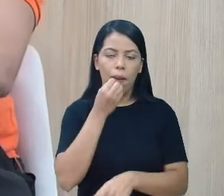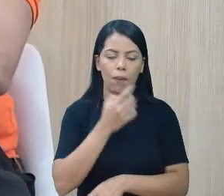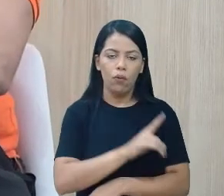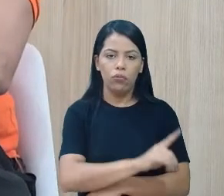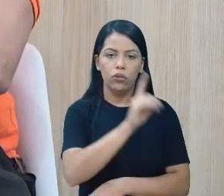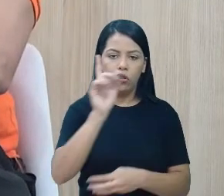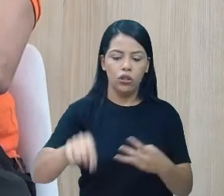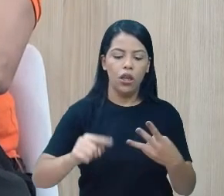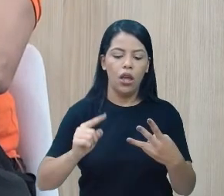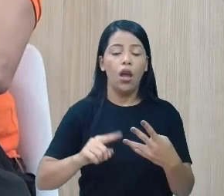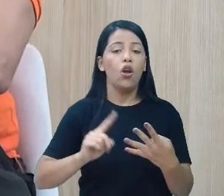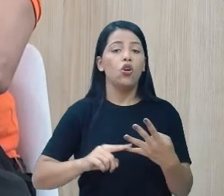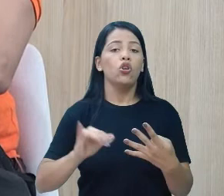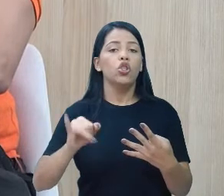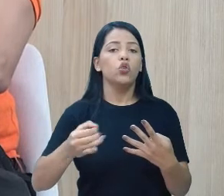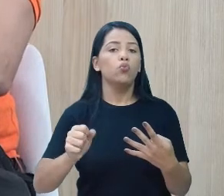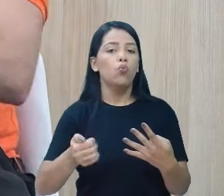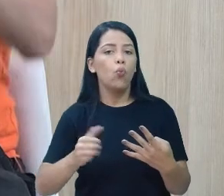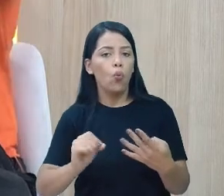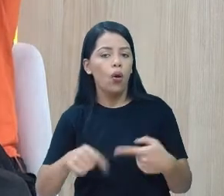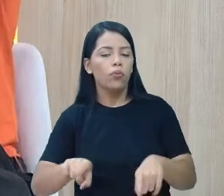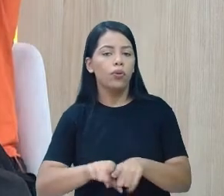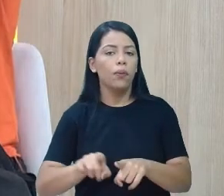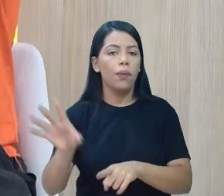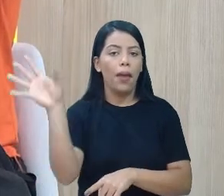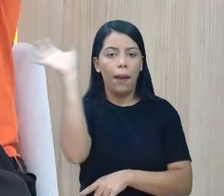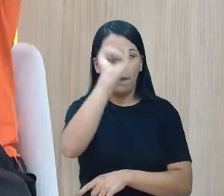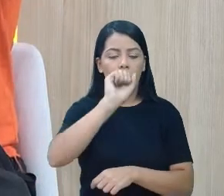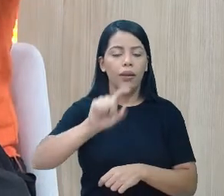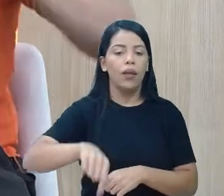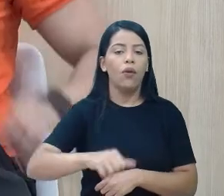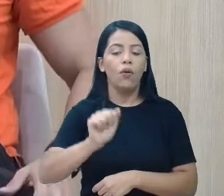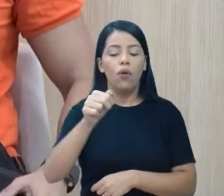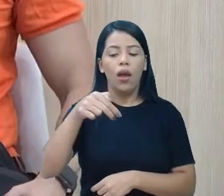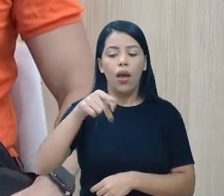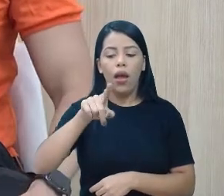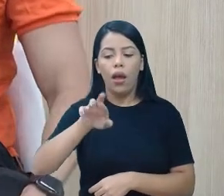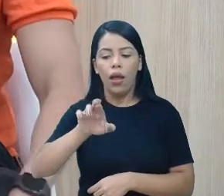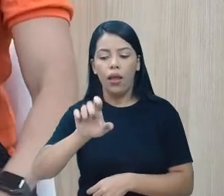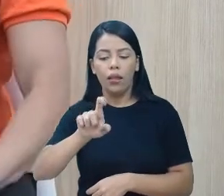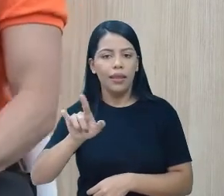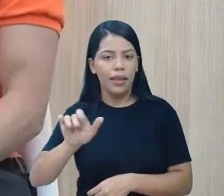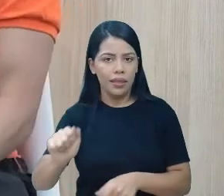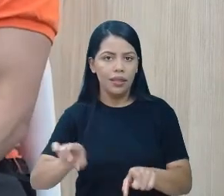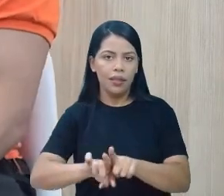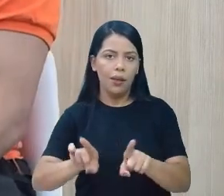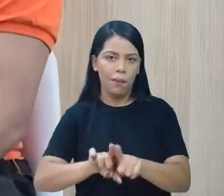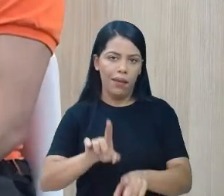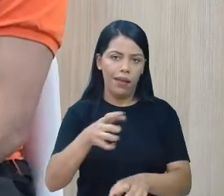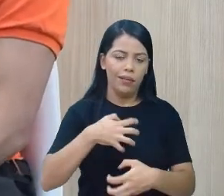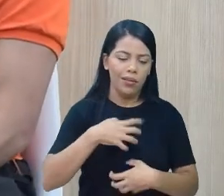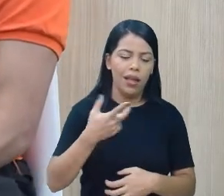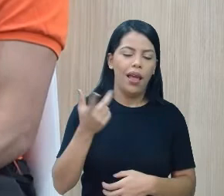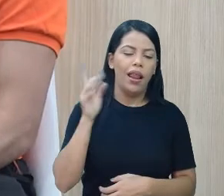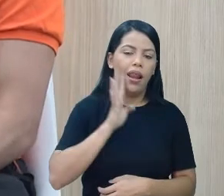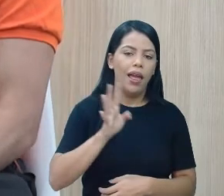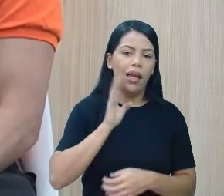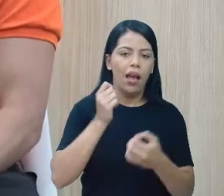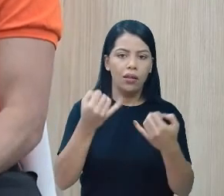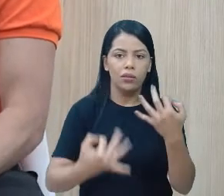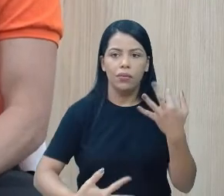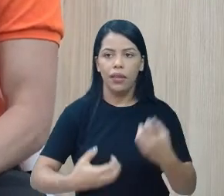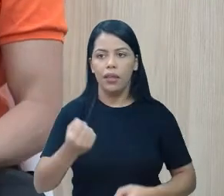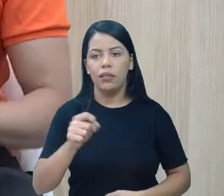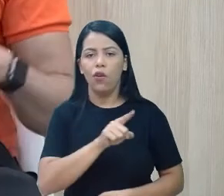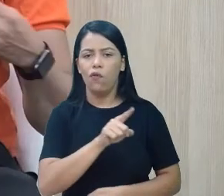aprendeu. Andresa também disse que achou muito bom e muito legal a explicação. Certo? Vocês podem notar, gente,